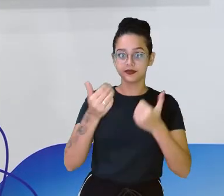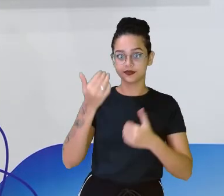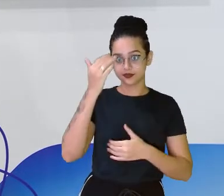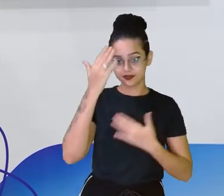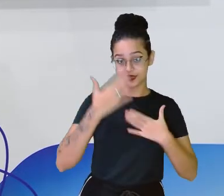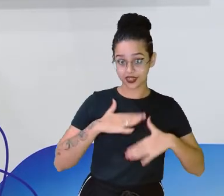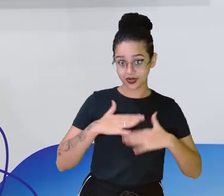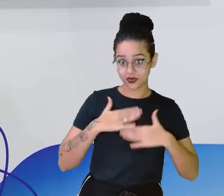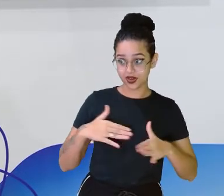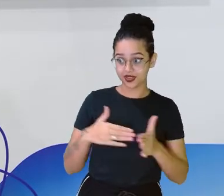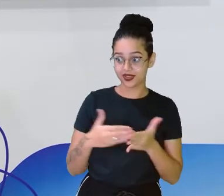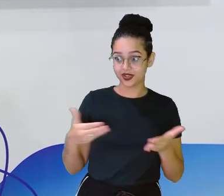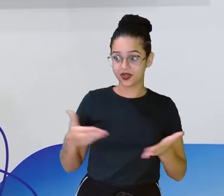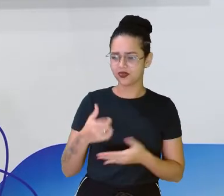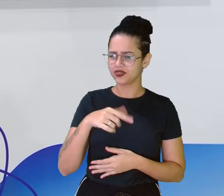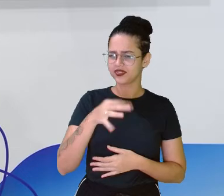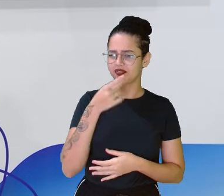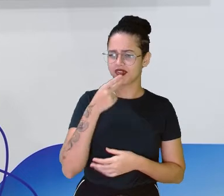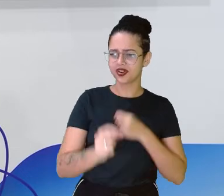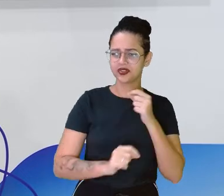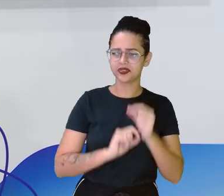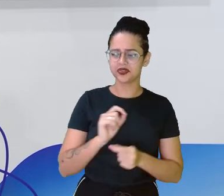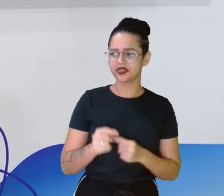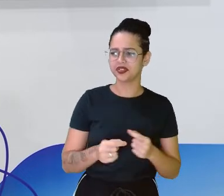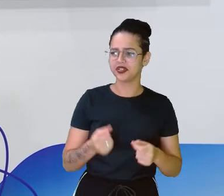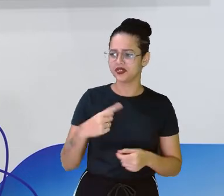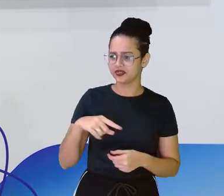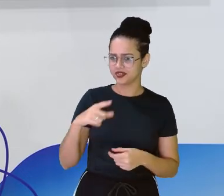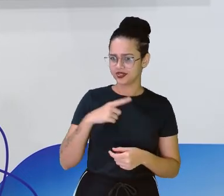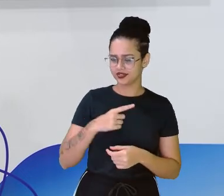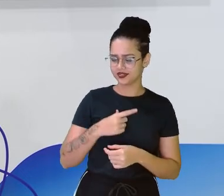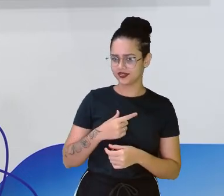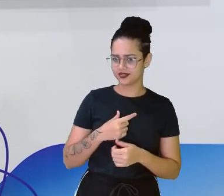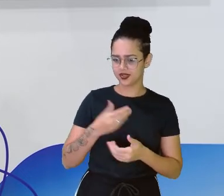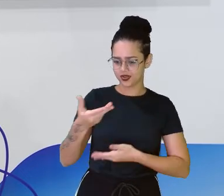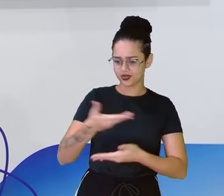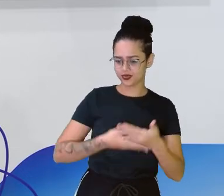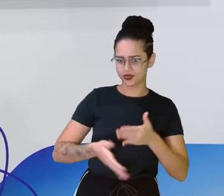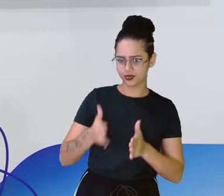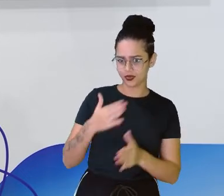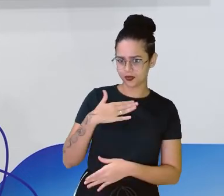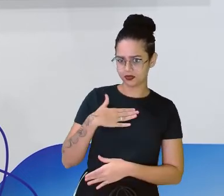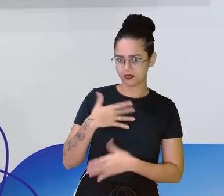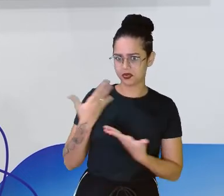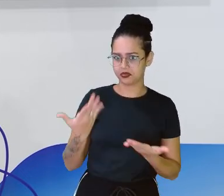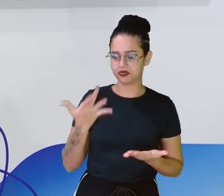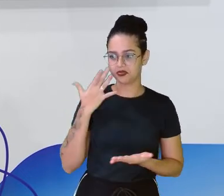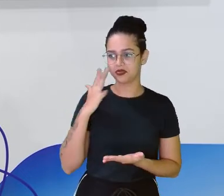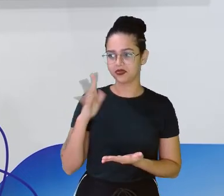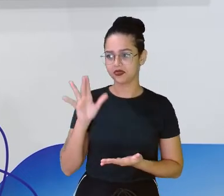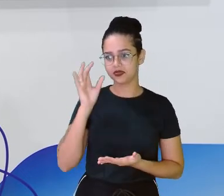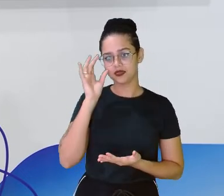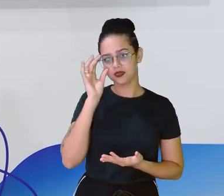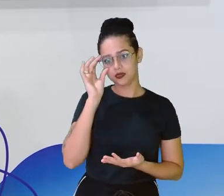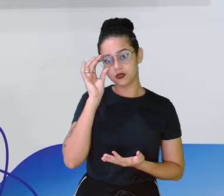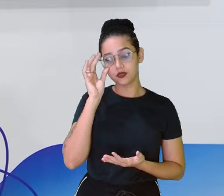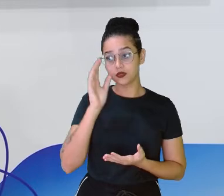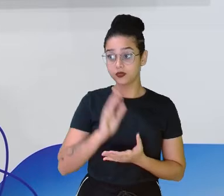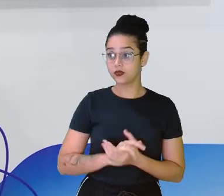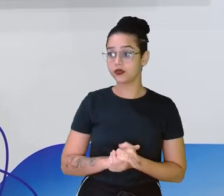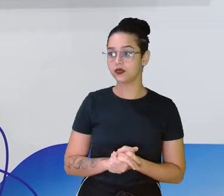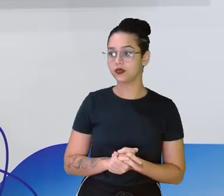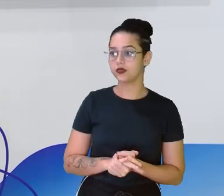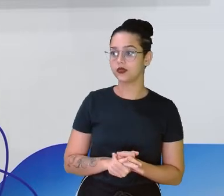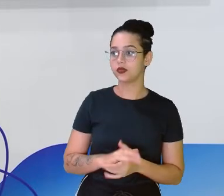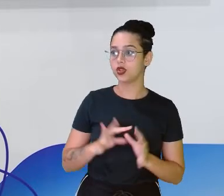até aí? O que é que vocês estão dizendo? Vocês estão colaborando comigo? Deixa eu ver aqui. Menino, tá